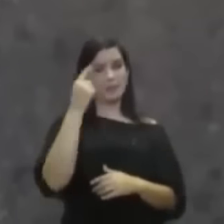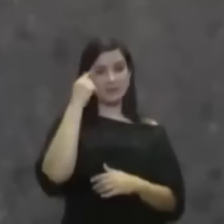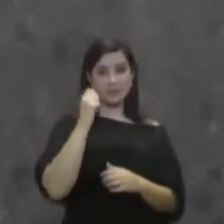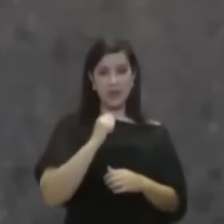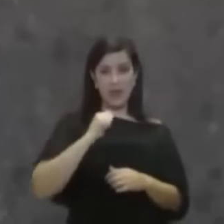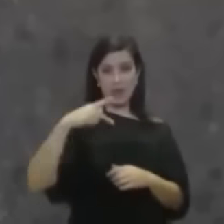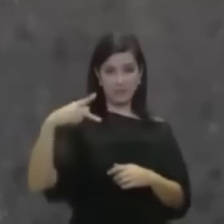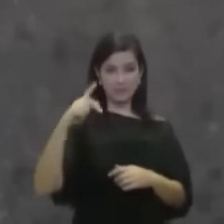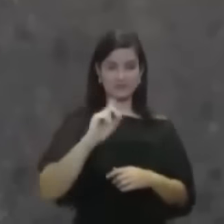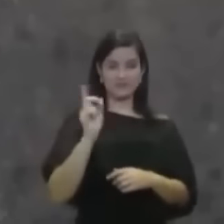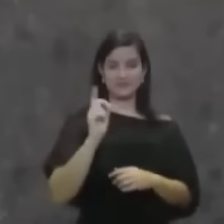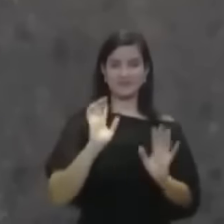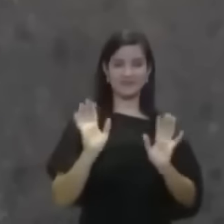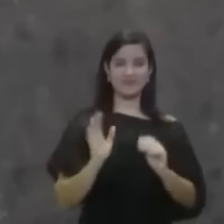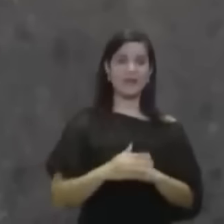diz.